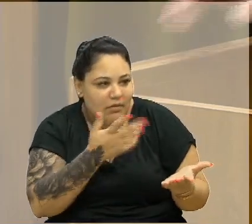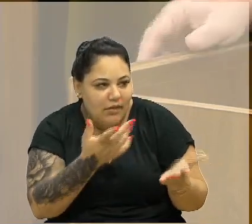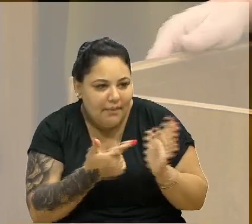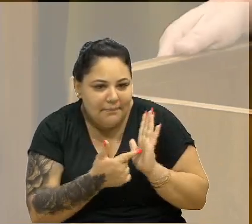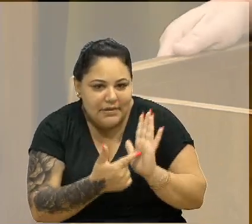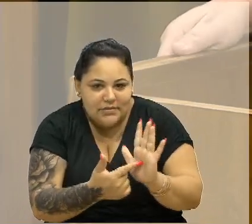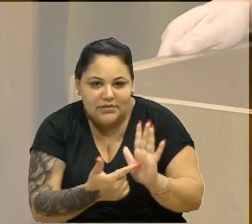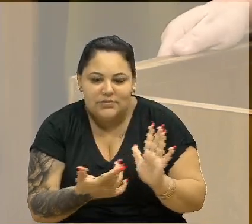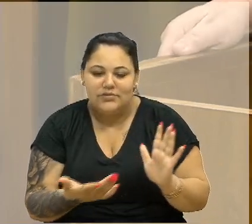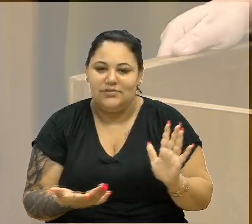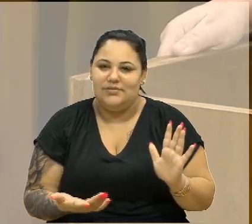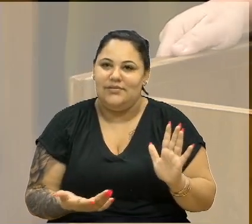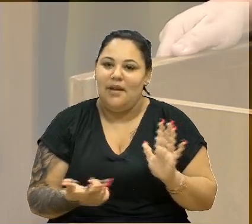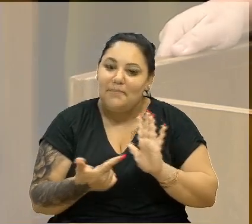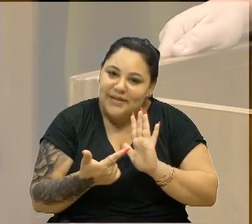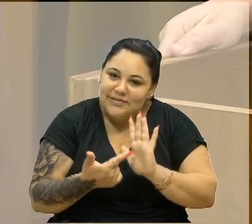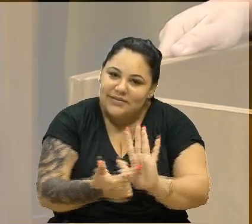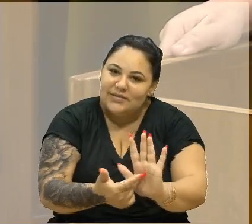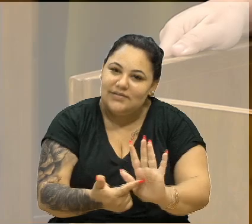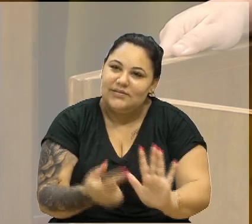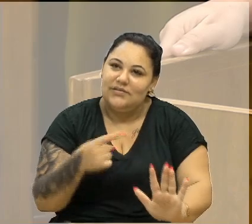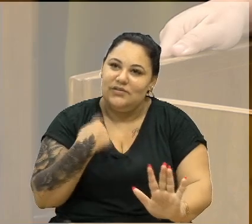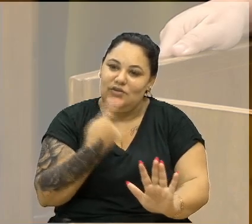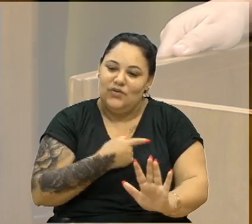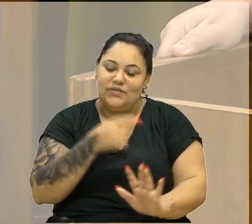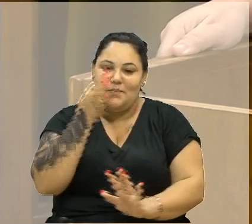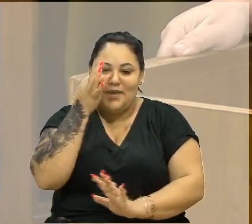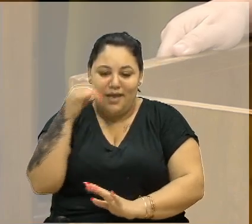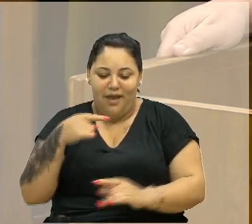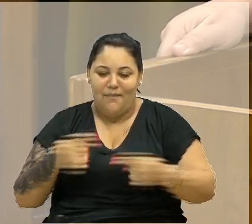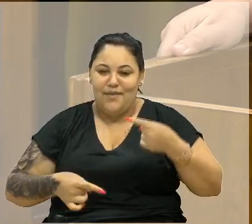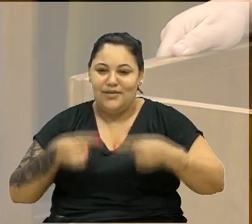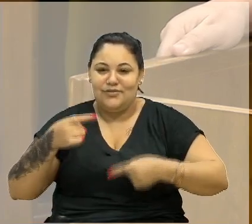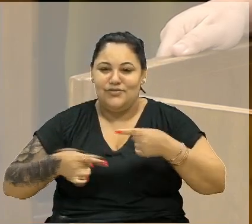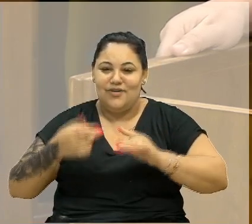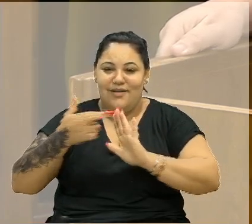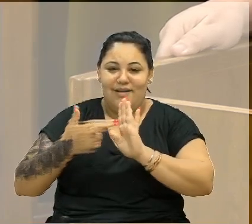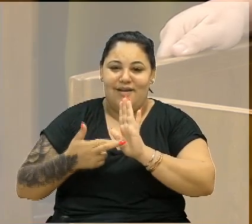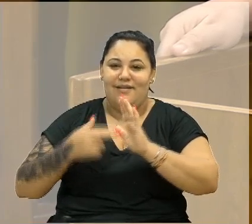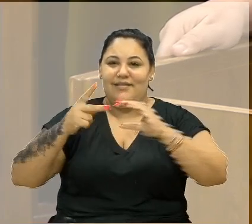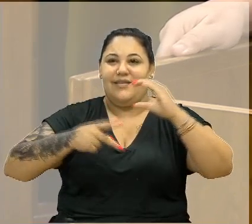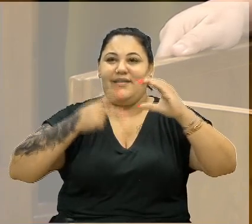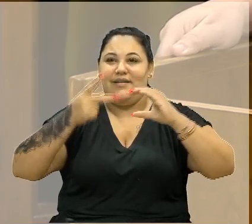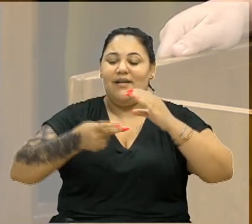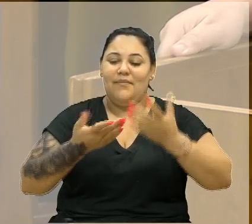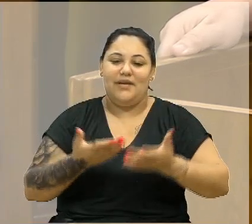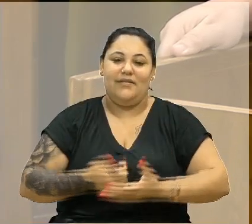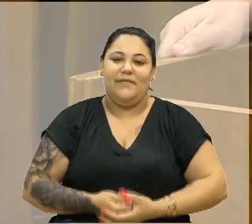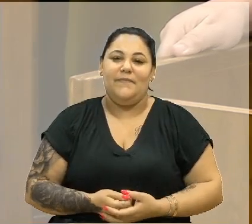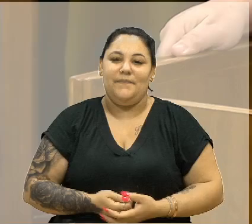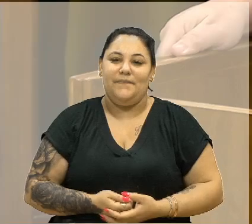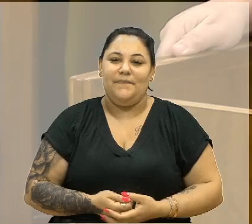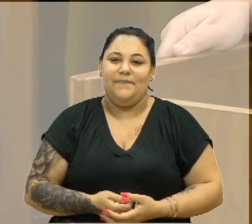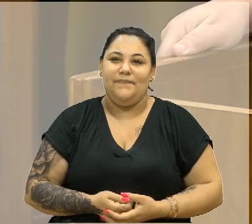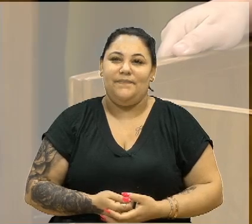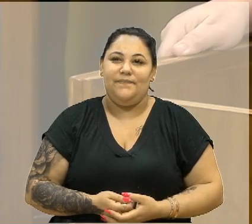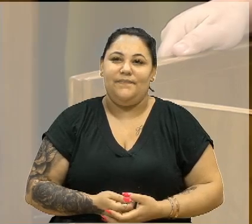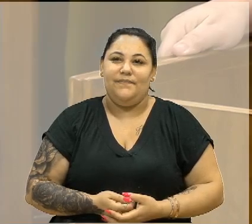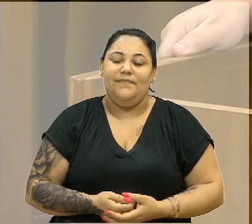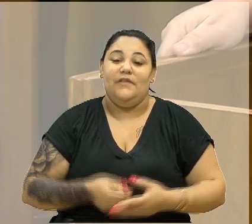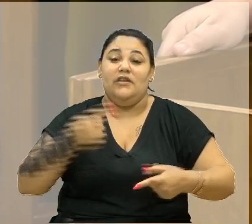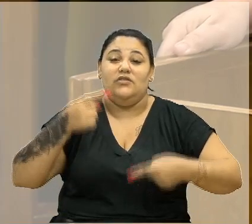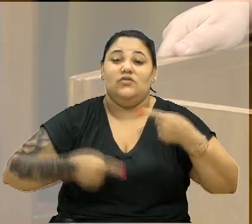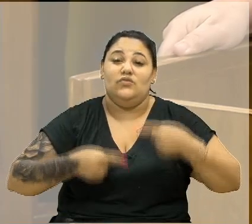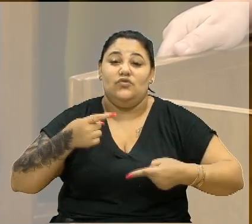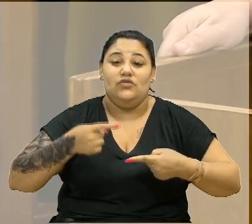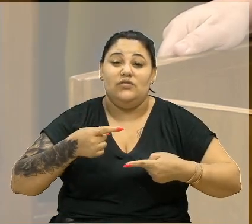apresente as moções que nós estamos aqui para discutir. Regimento da casa. Estamos aqui para discuti-las. Se for positivas,